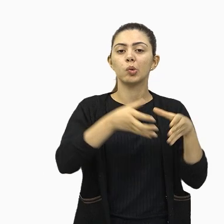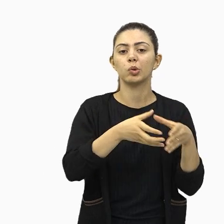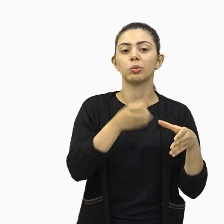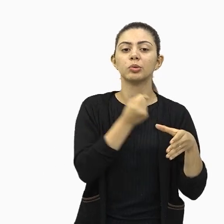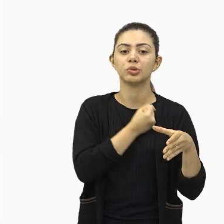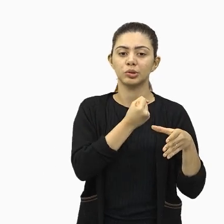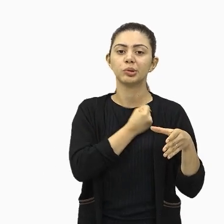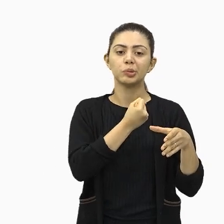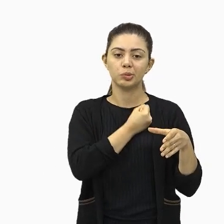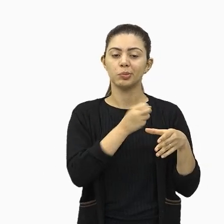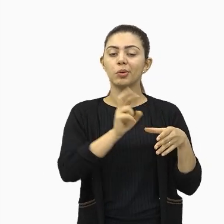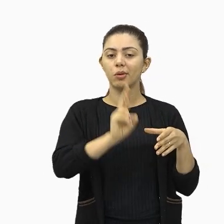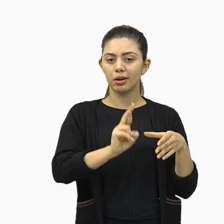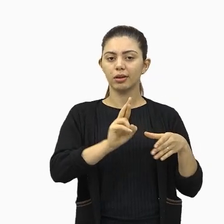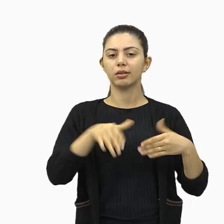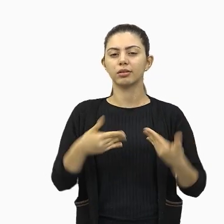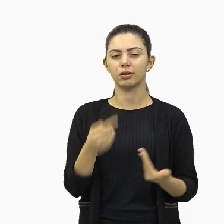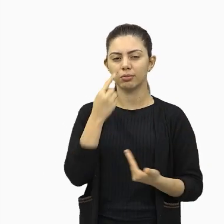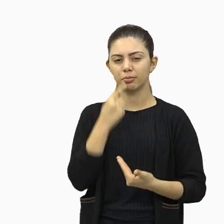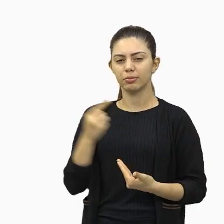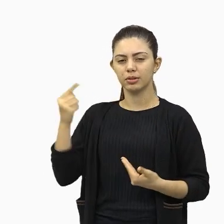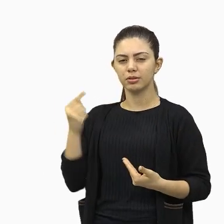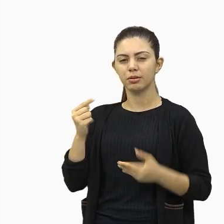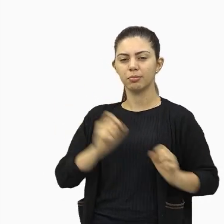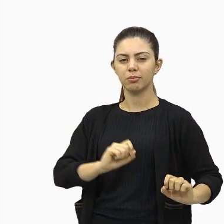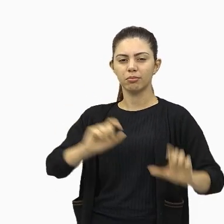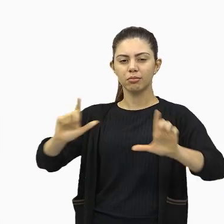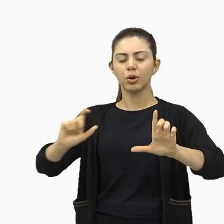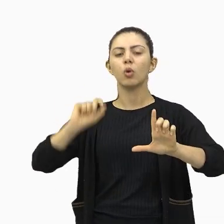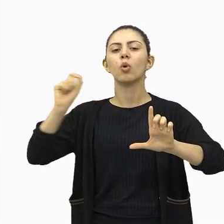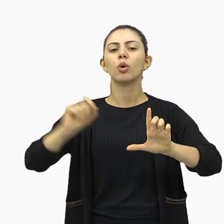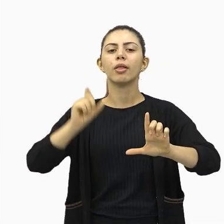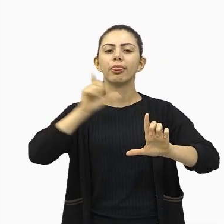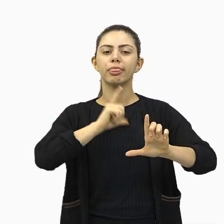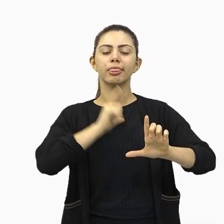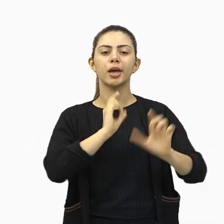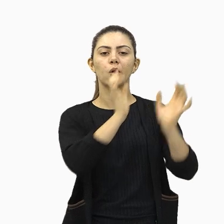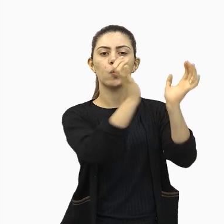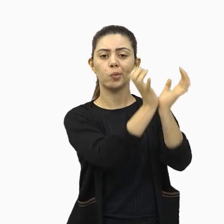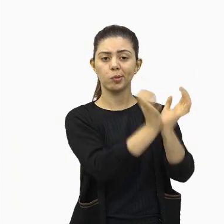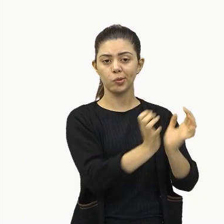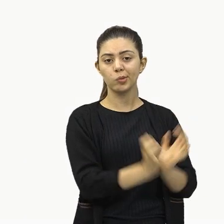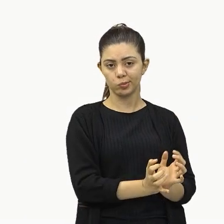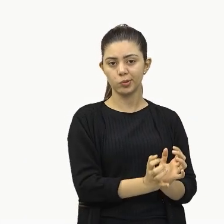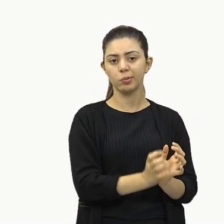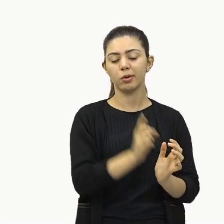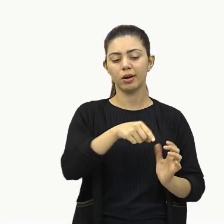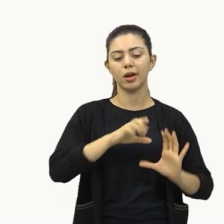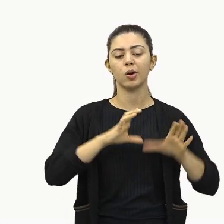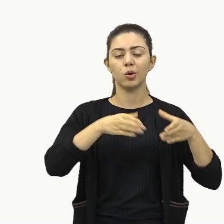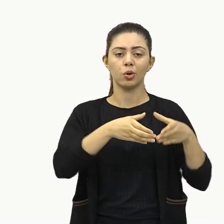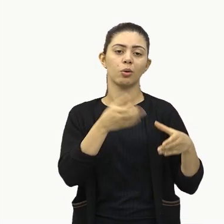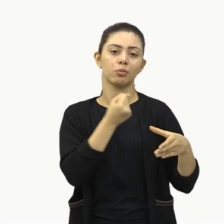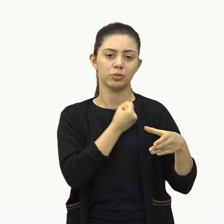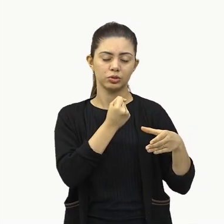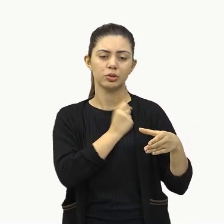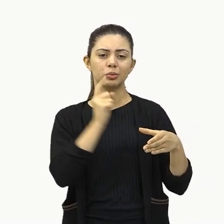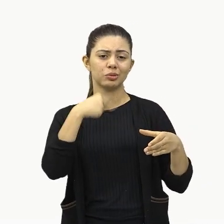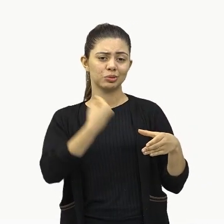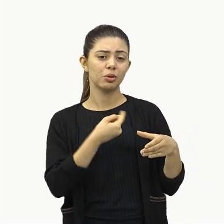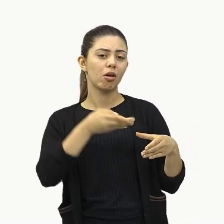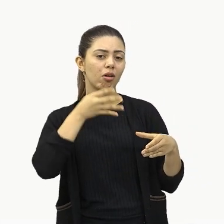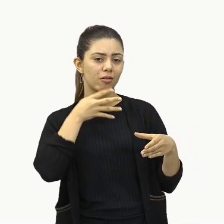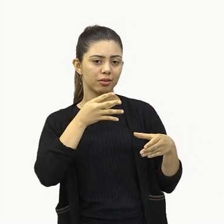Observe aí a sua cartela, aí a sua tela. Nós temos os conjuntos numéricos, não é? Que são formados por números que nós